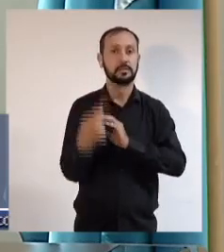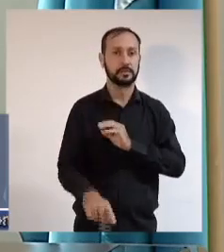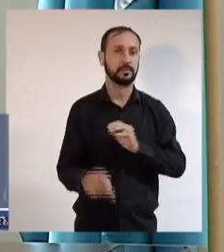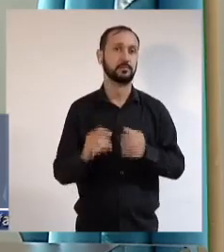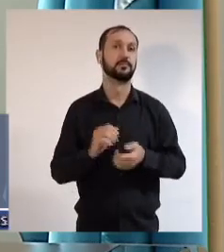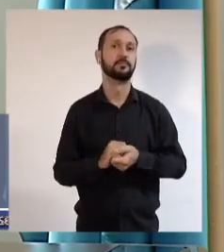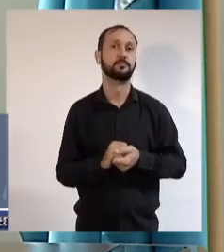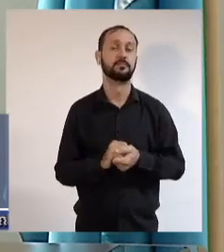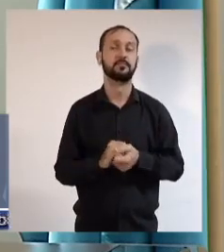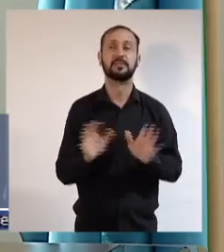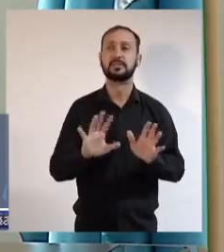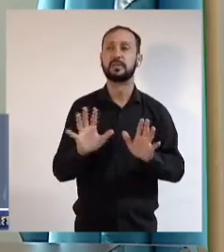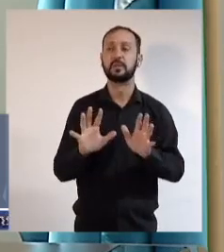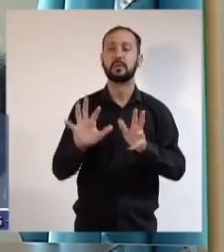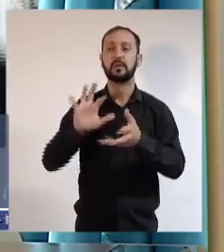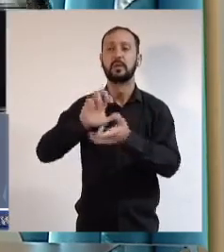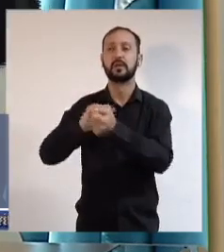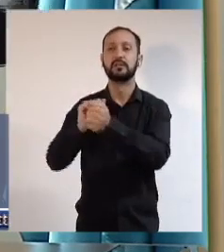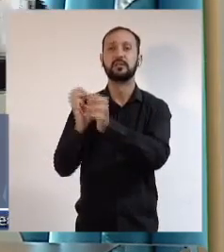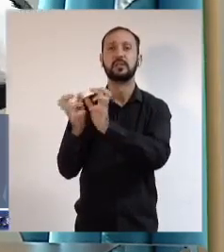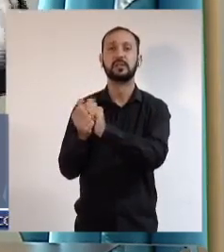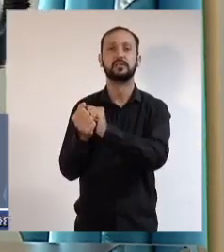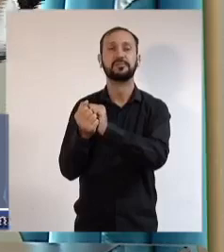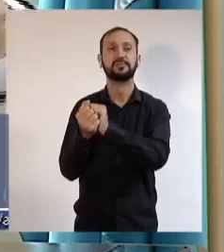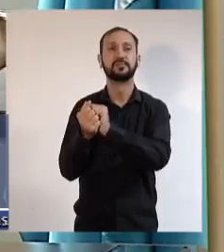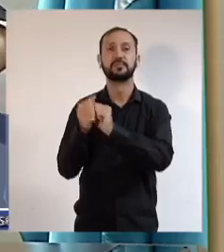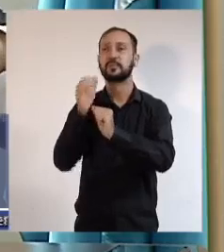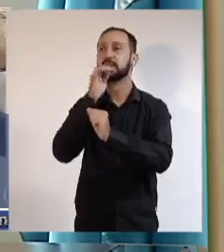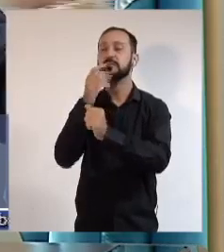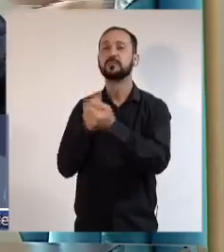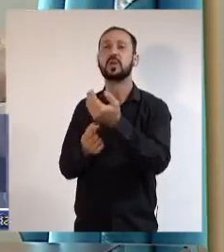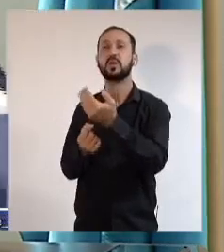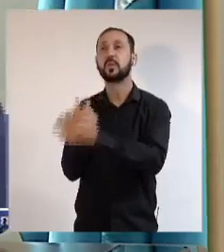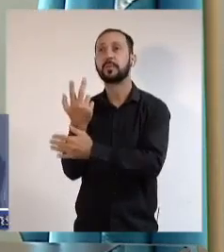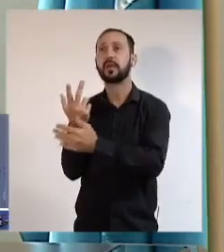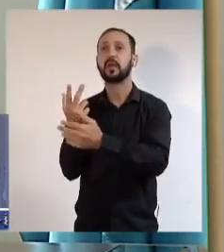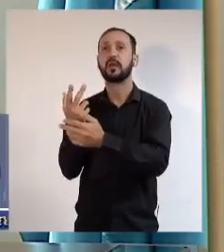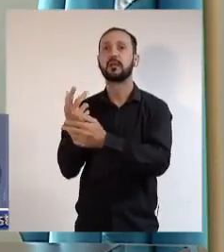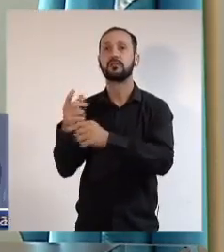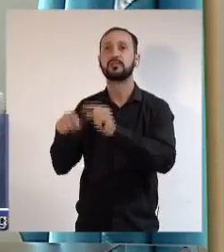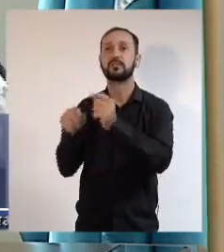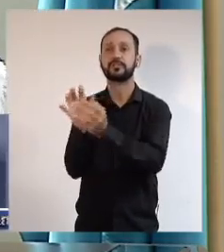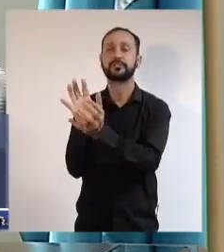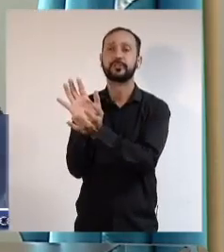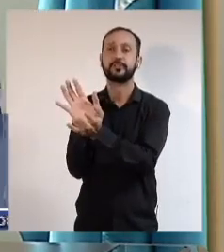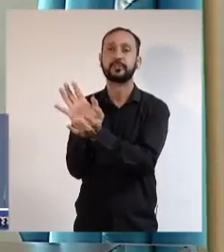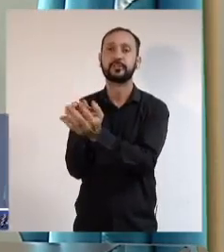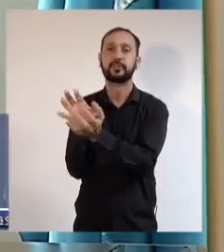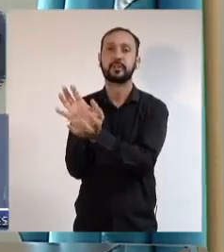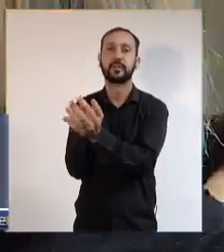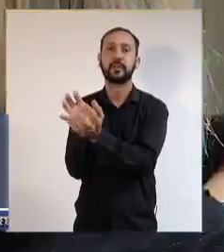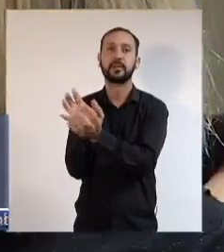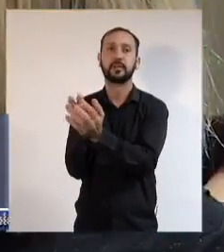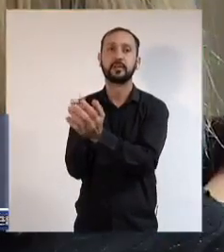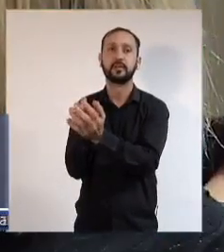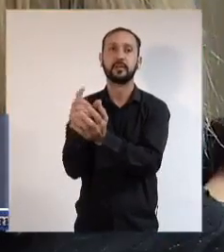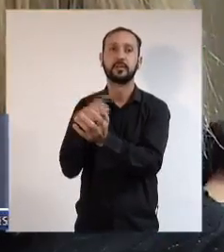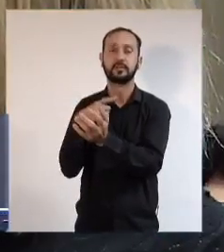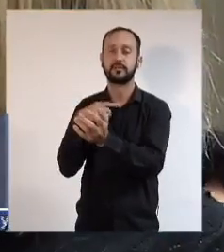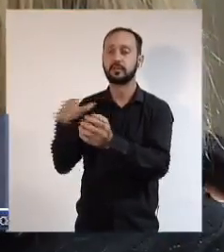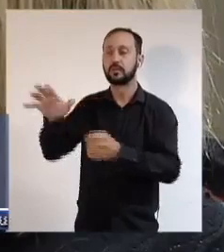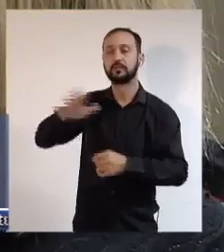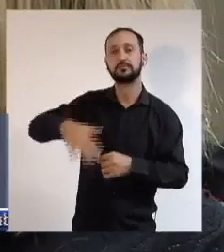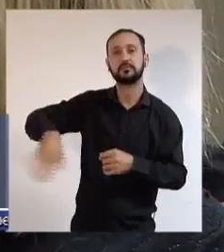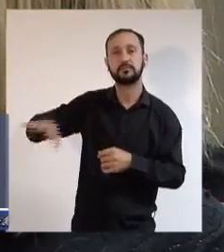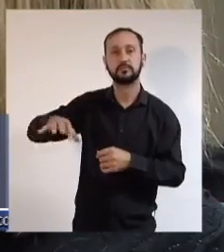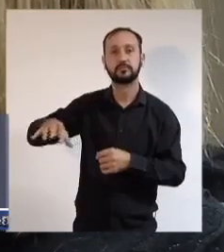não artesanato de comprar jacarezinho que tem aqui no platinão